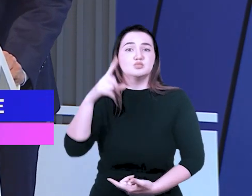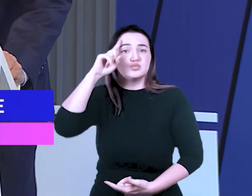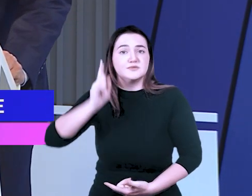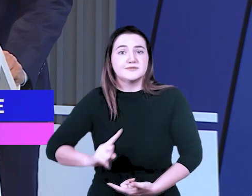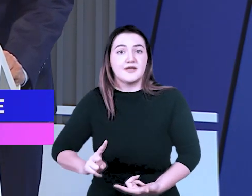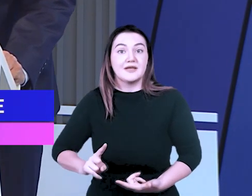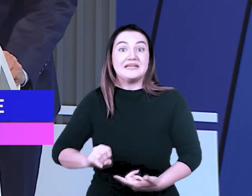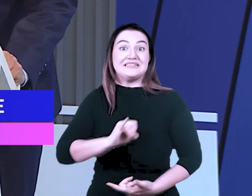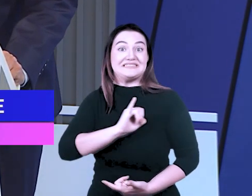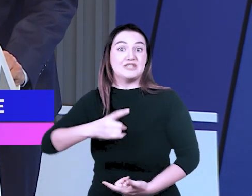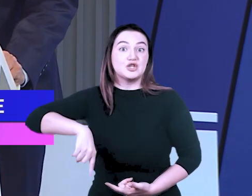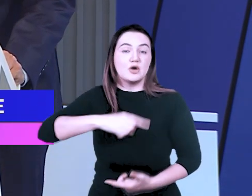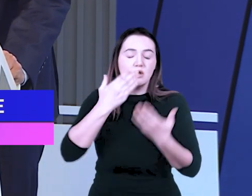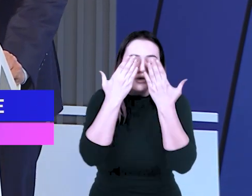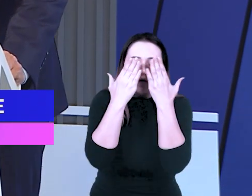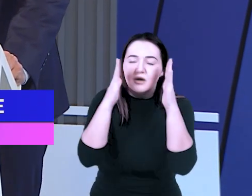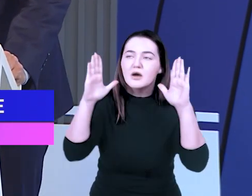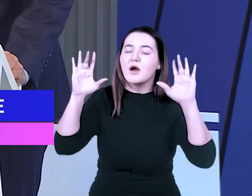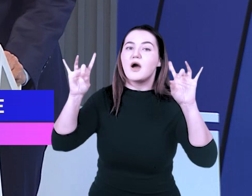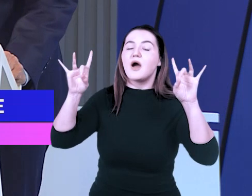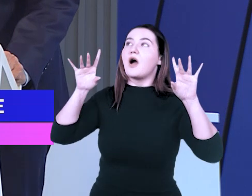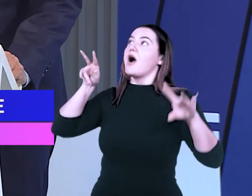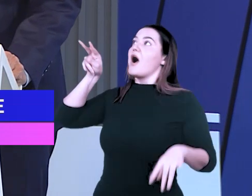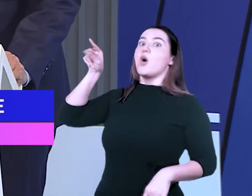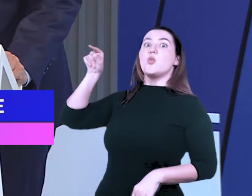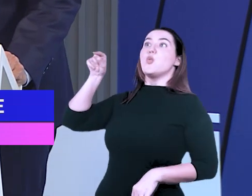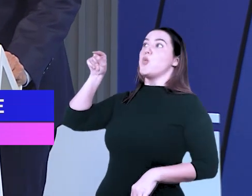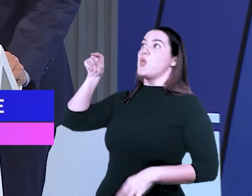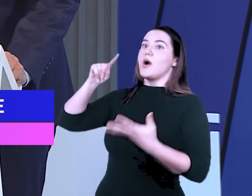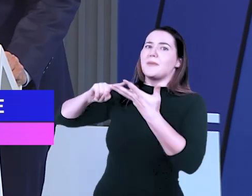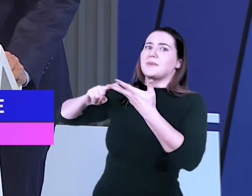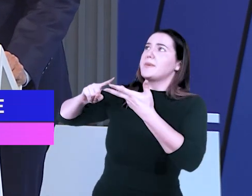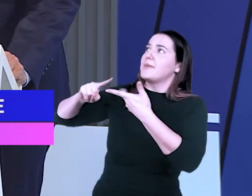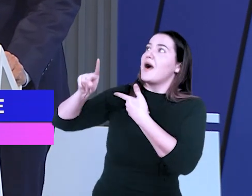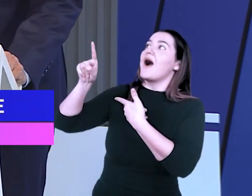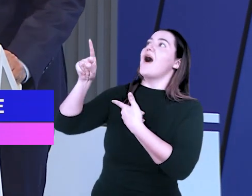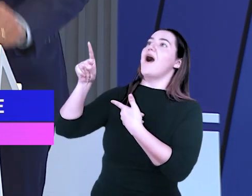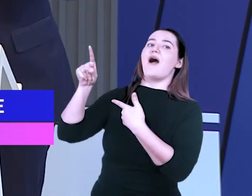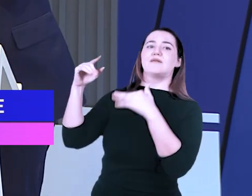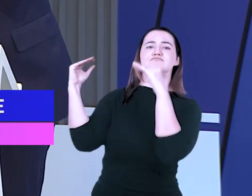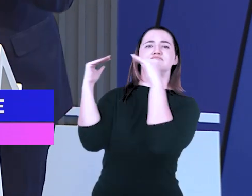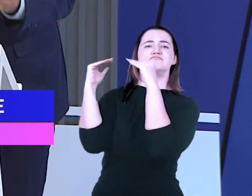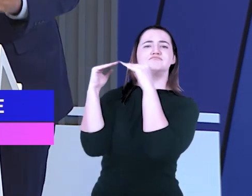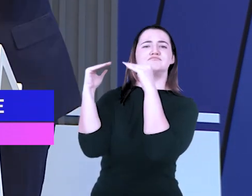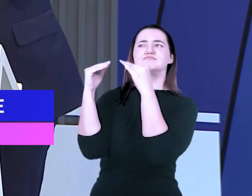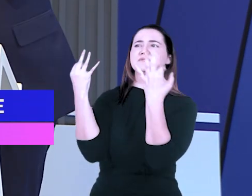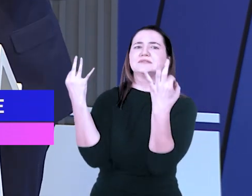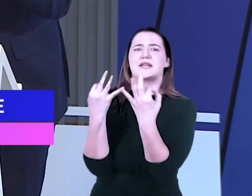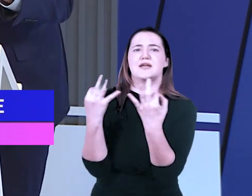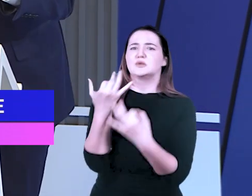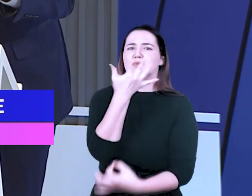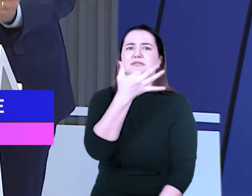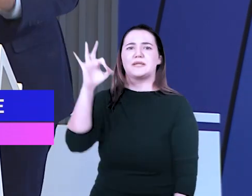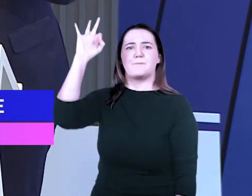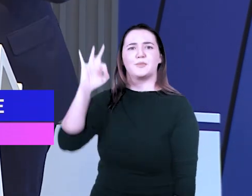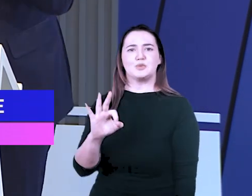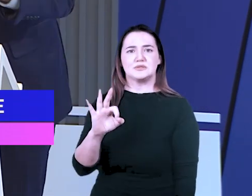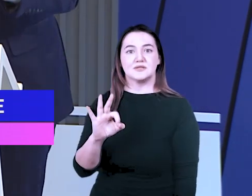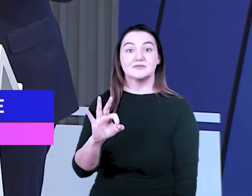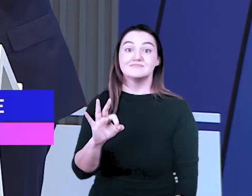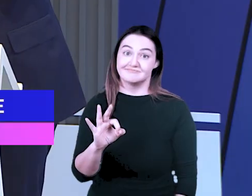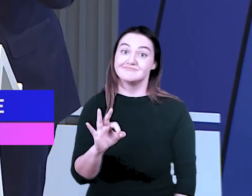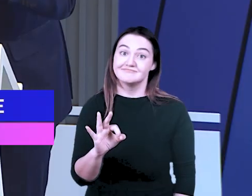você tivéssemos todas as informações que Deus tem, veríamos que Ele está correto